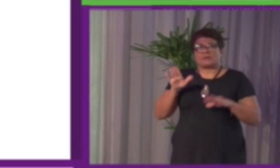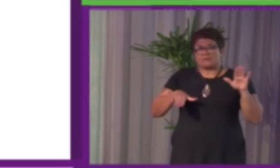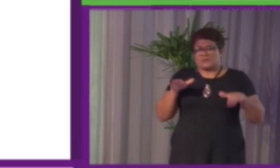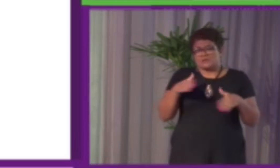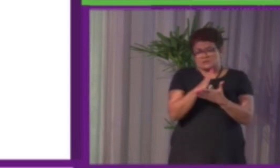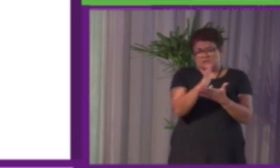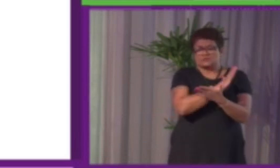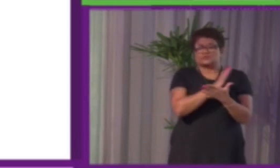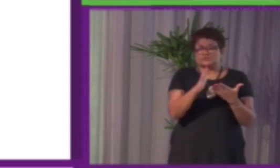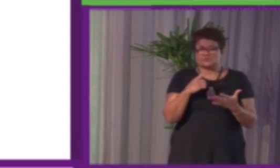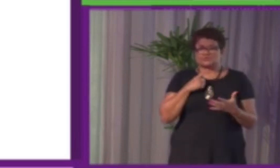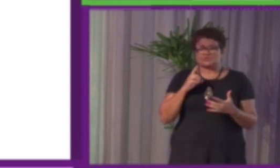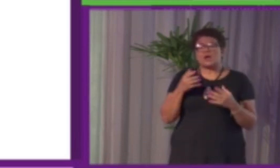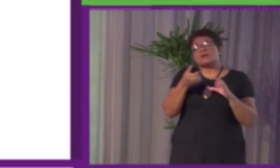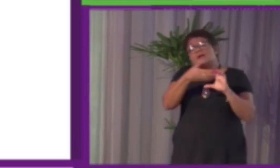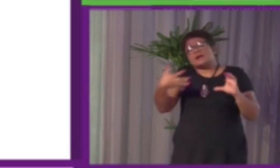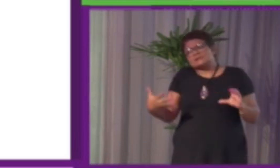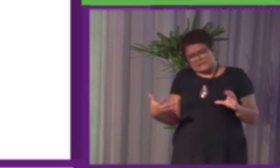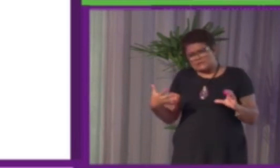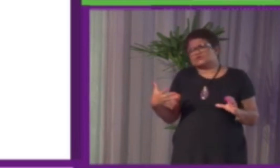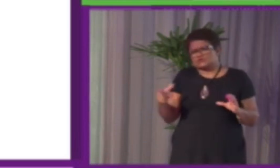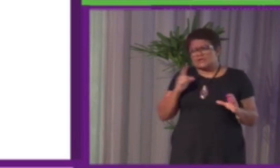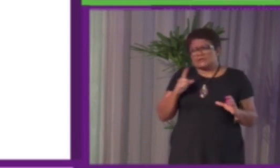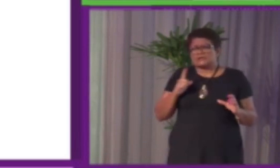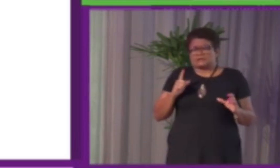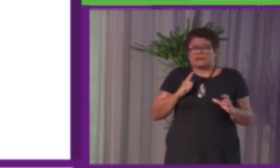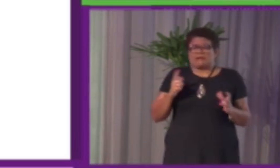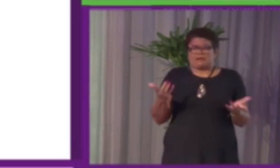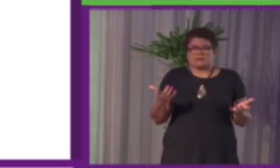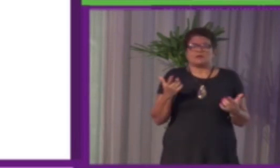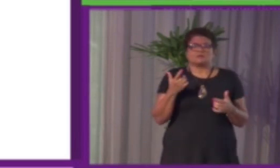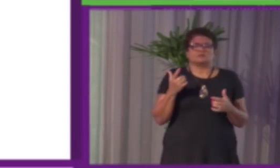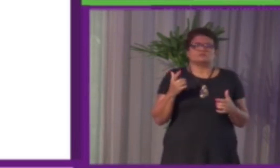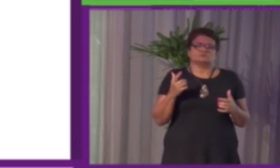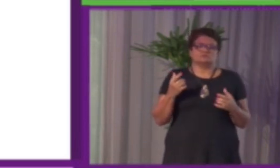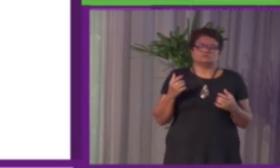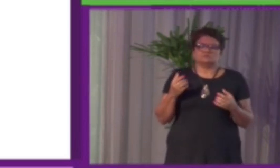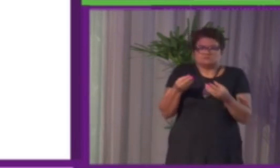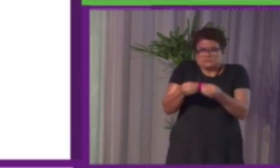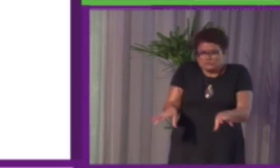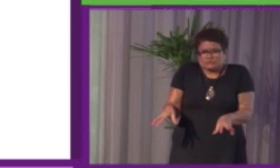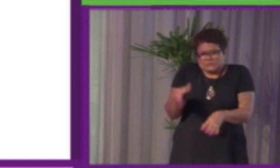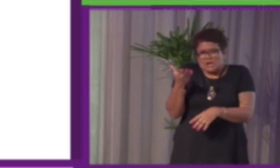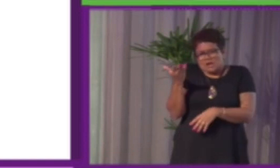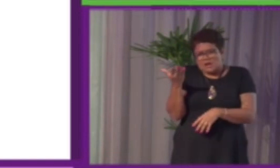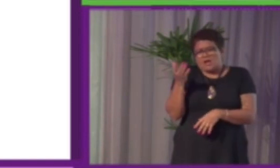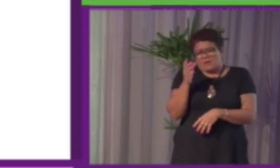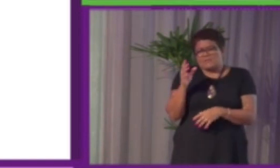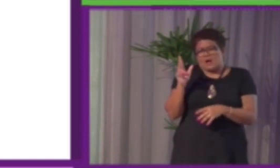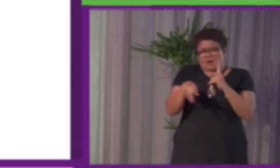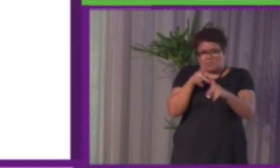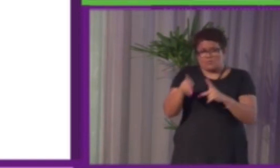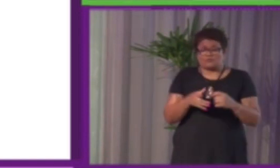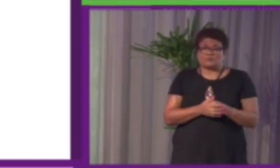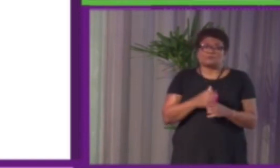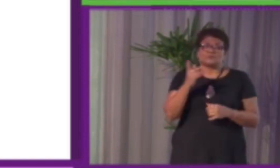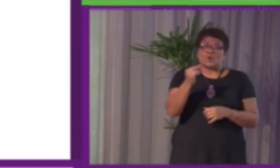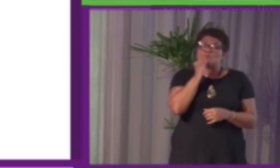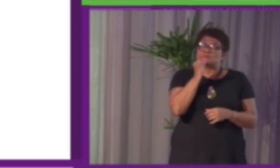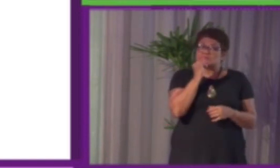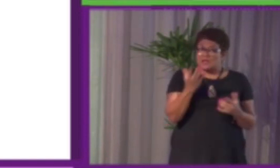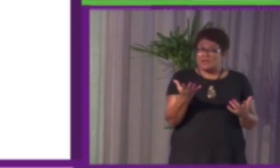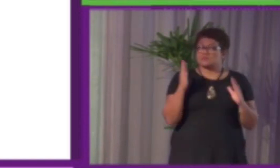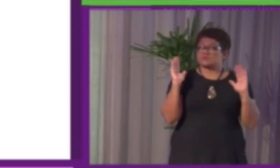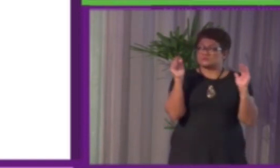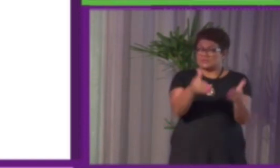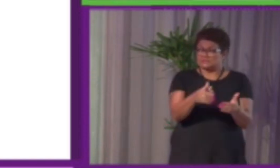Determinados, então, por alguma característica que trouxesse iniquidade por essa população. Nesse exemplo específico, tá, em que se compararam 3 estratégias